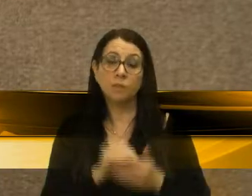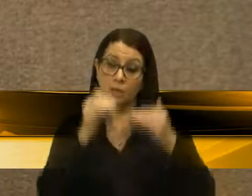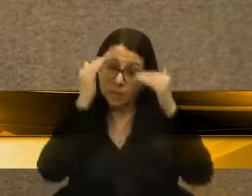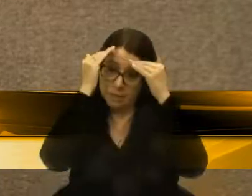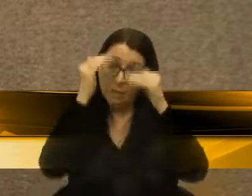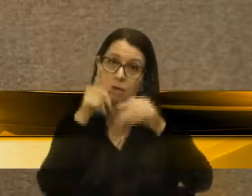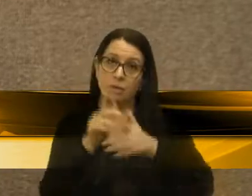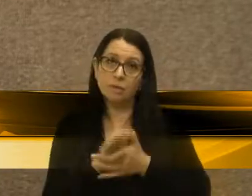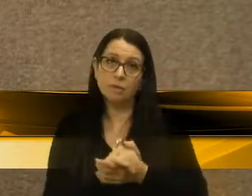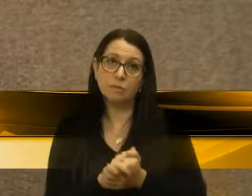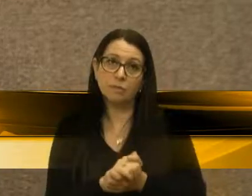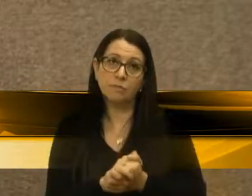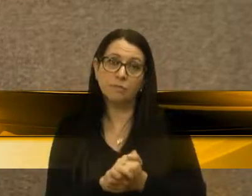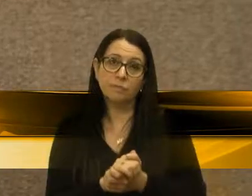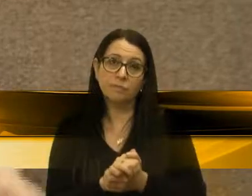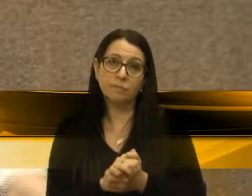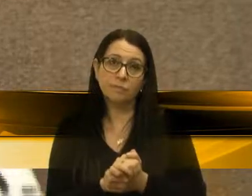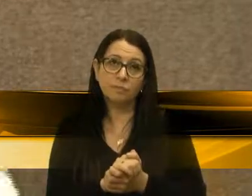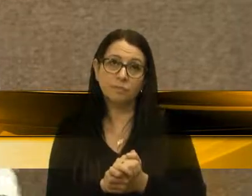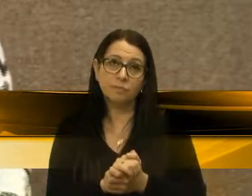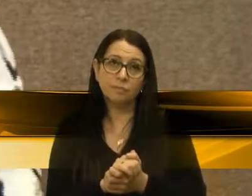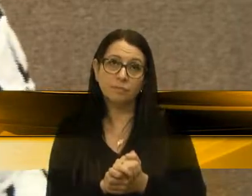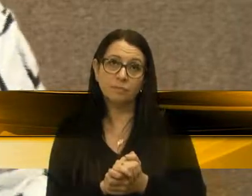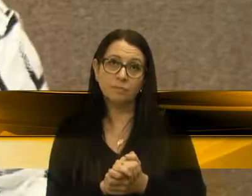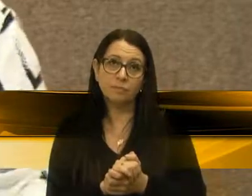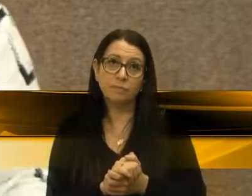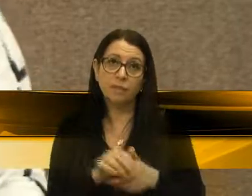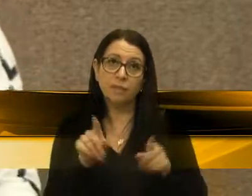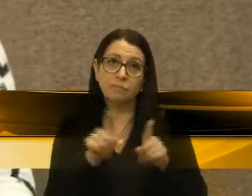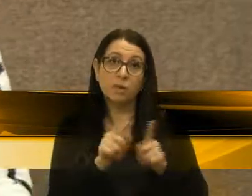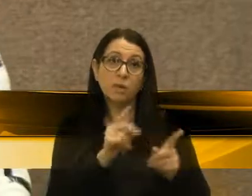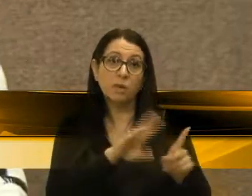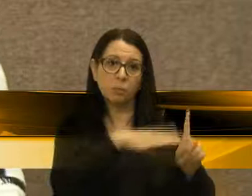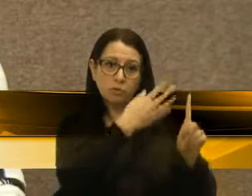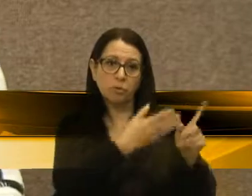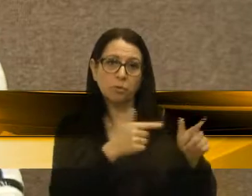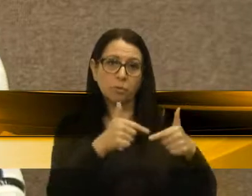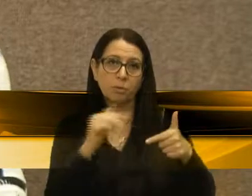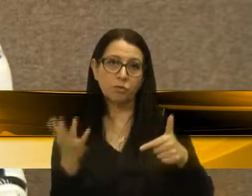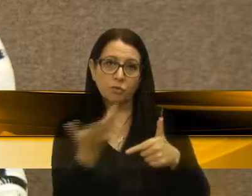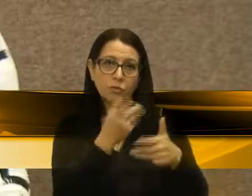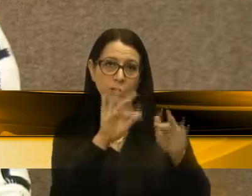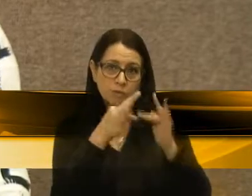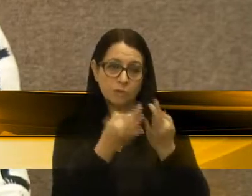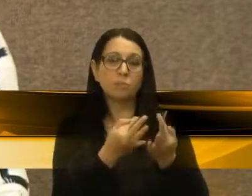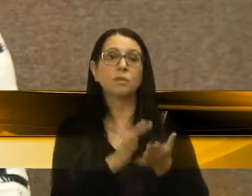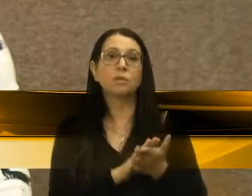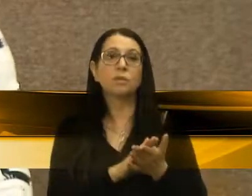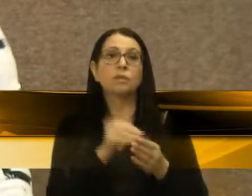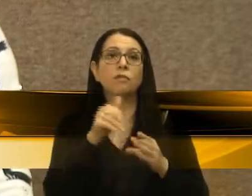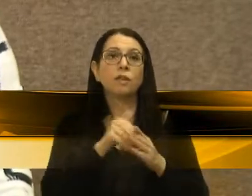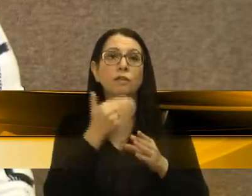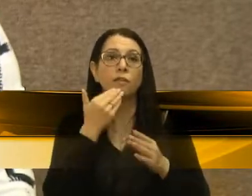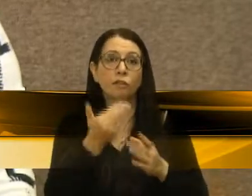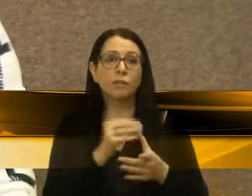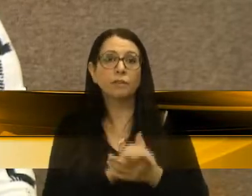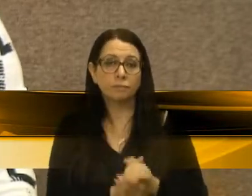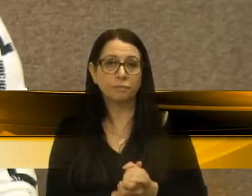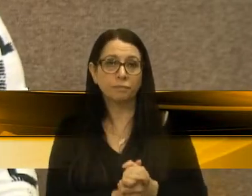respeito e também coroando o trabalho de todas essas famílias, votem